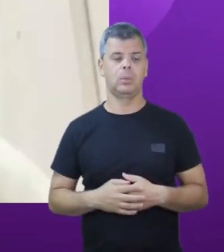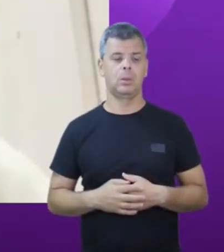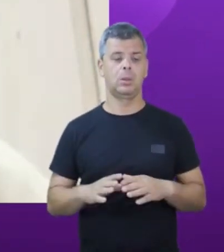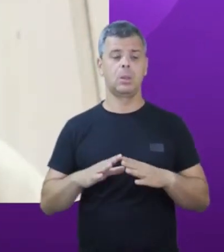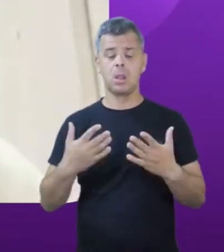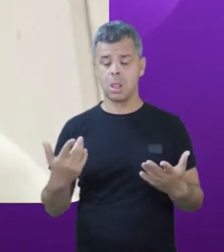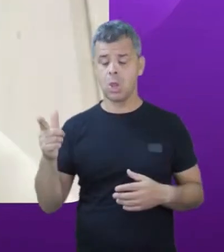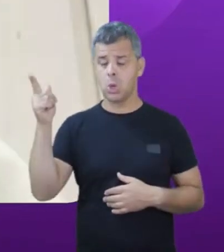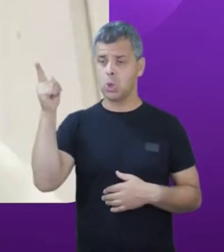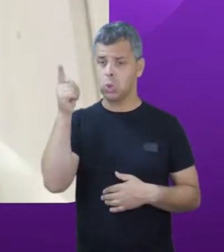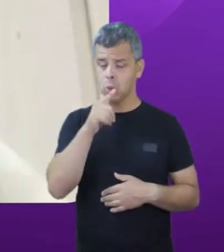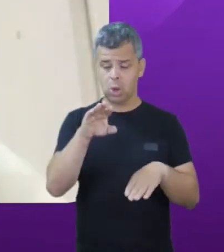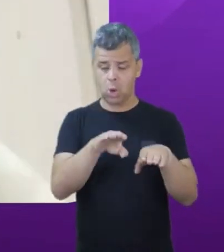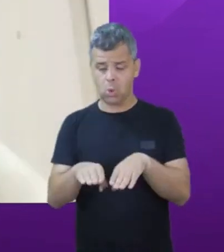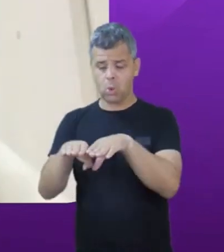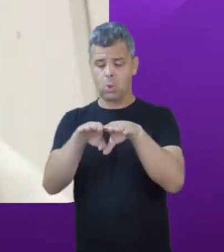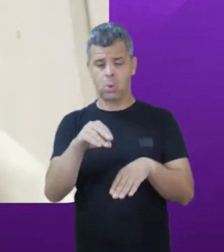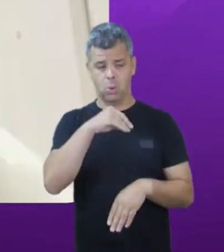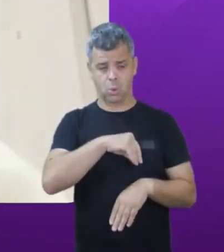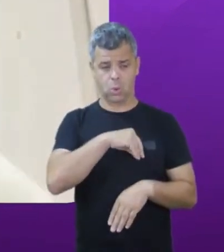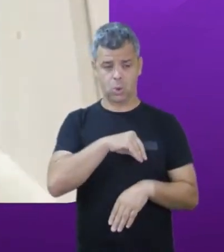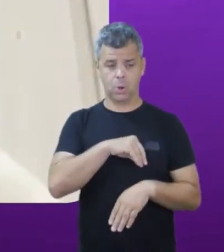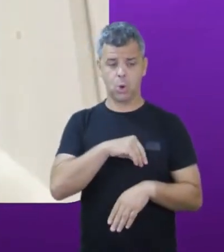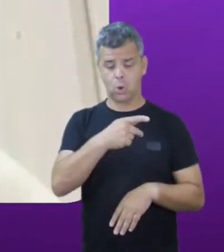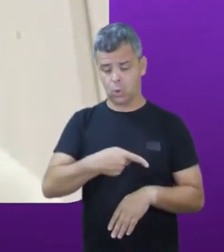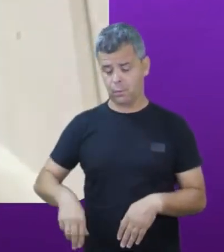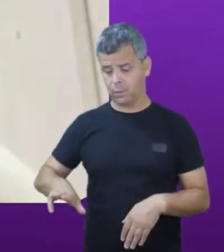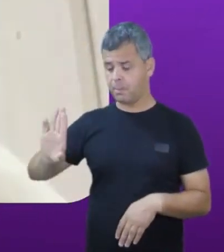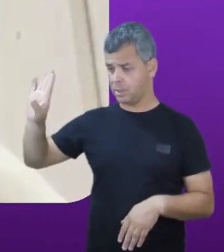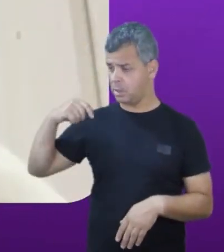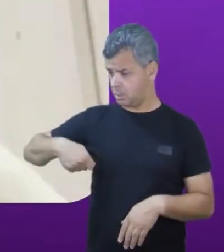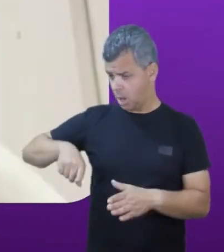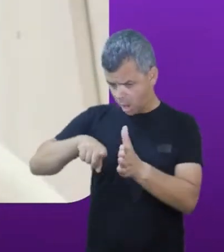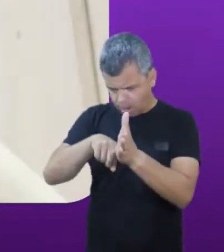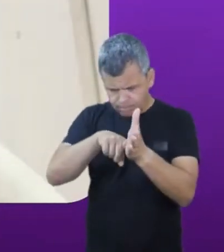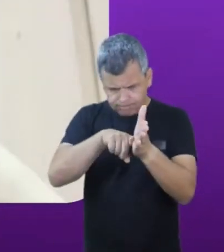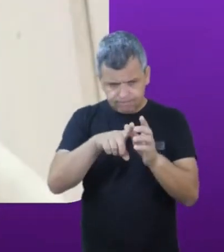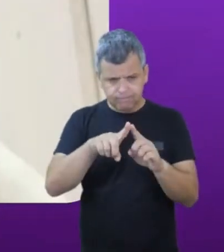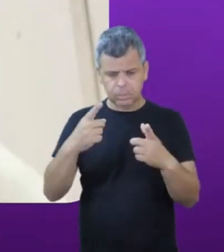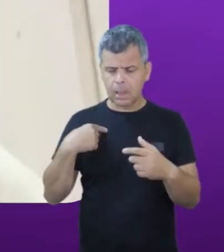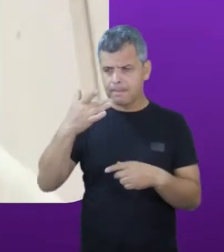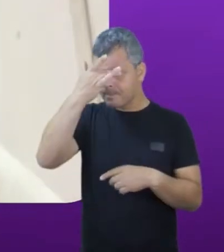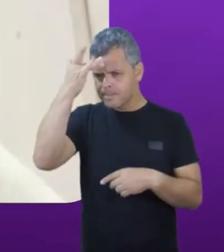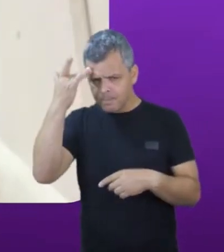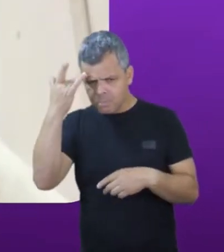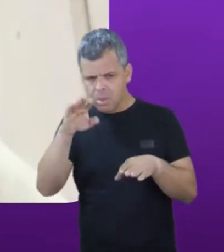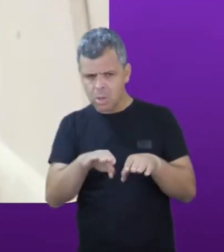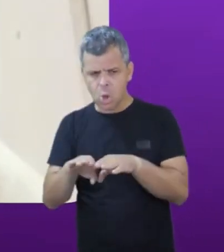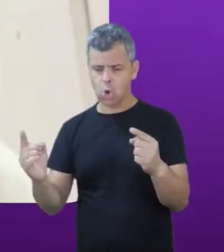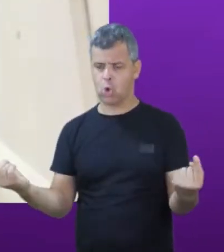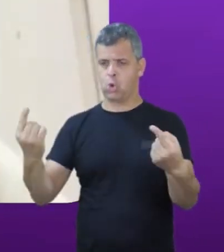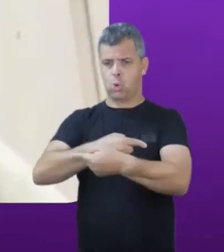essa conquista da igualdade salarial pelo governo Lula precisa ser fiscalizada, porque ainda tem muita gente que é contrária à igualdade entre